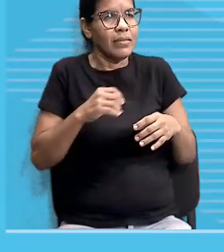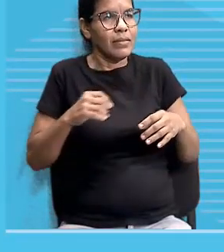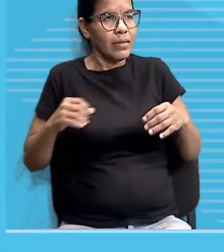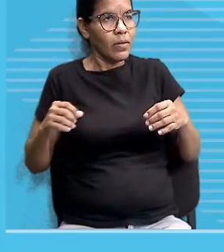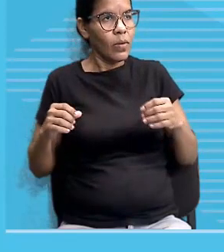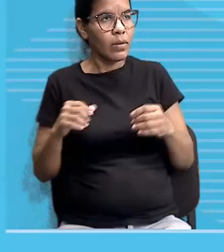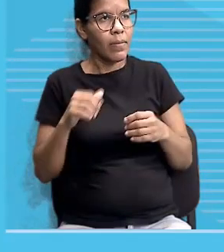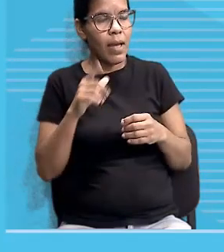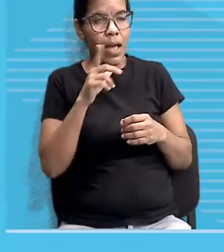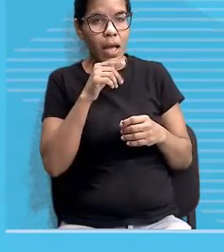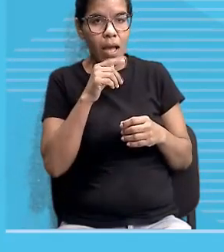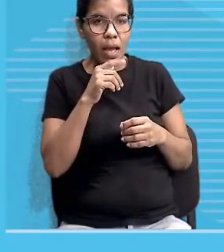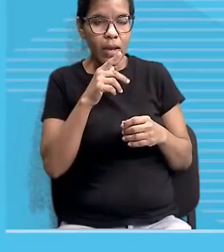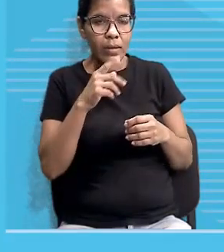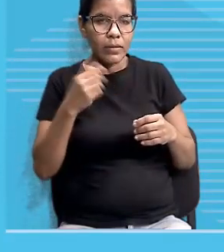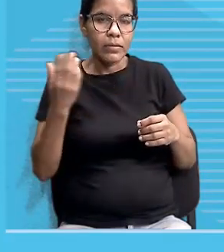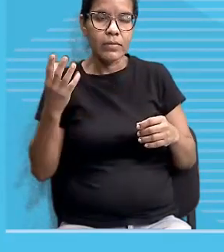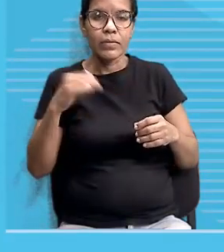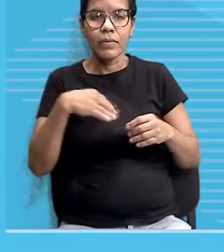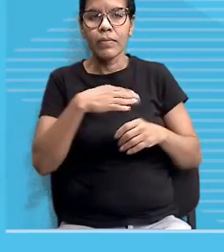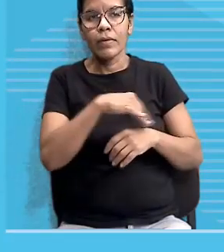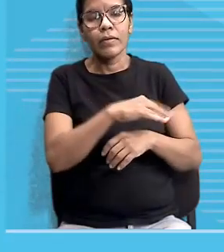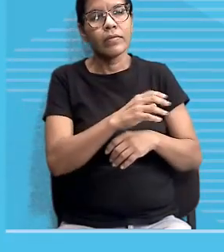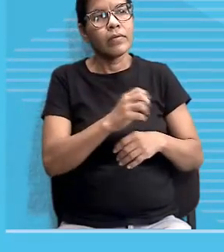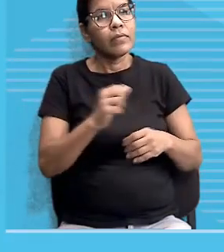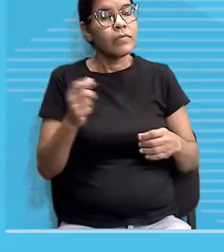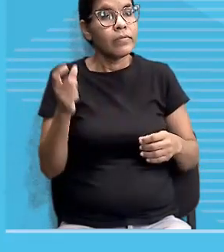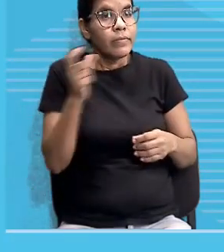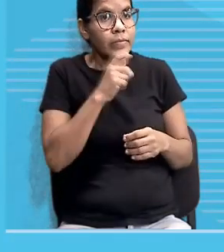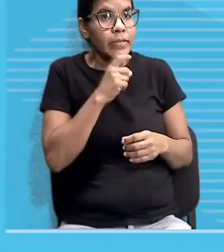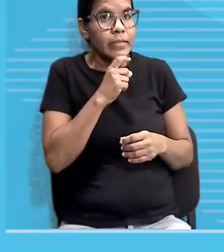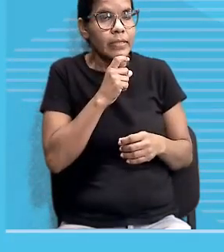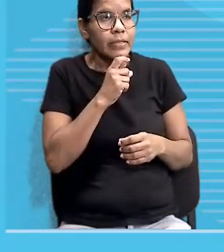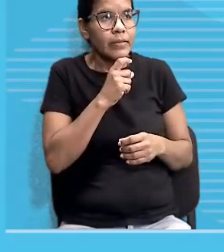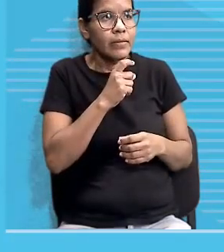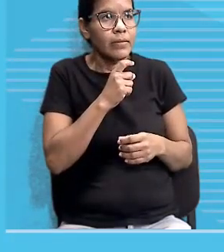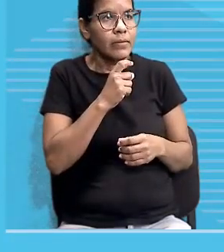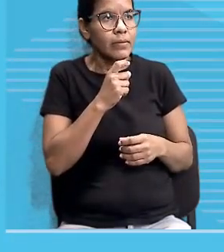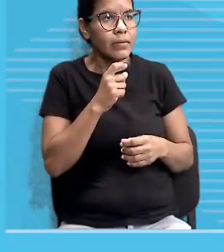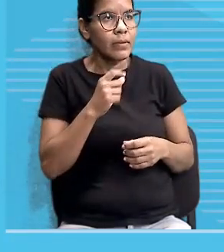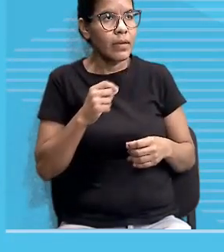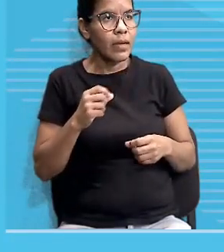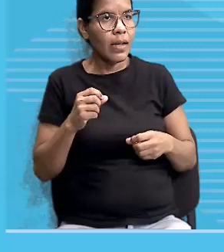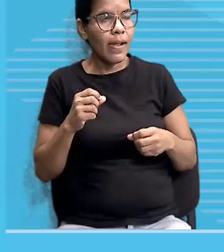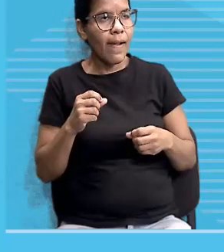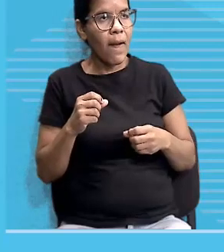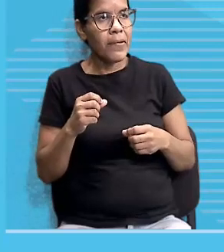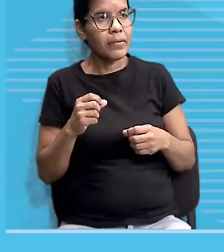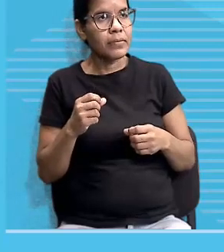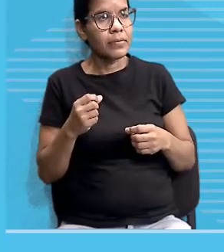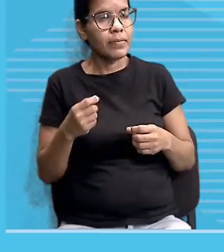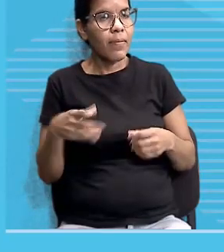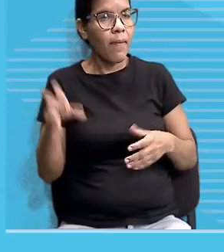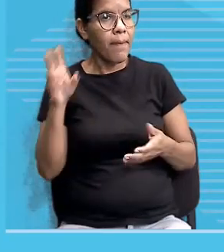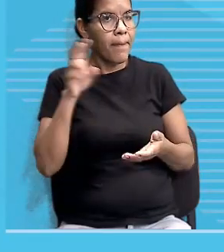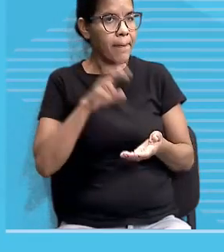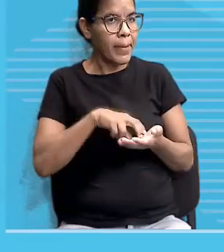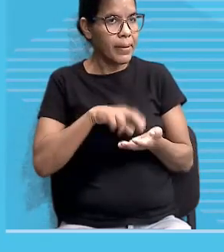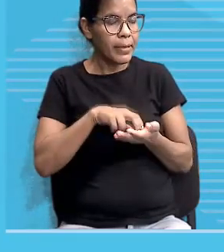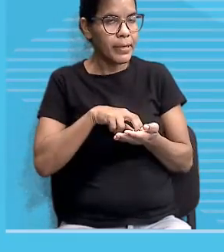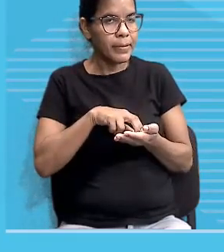e a água do mar está muito frio e é isso pela